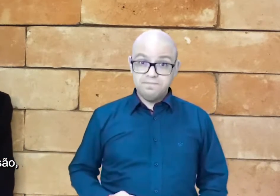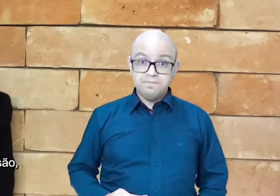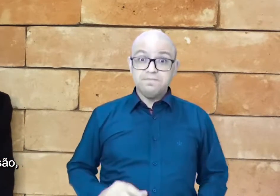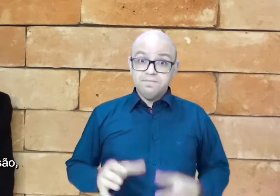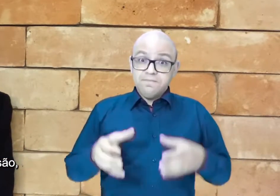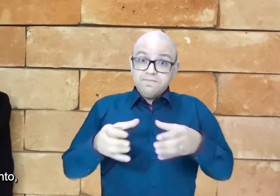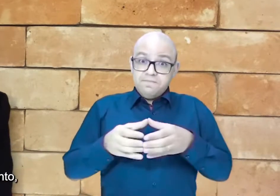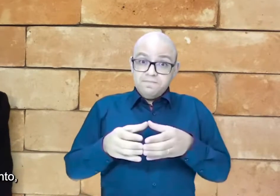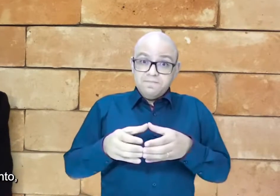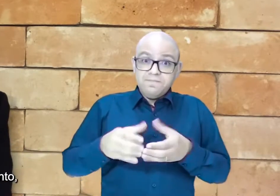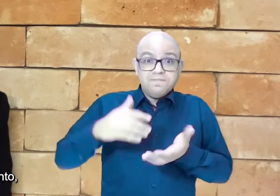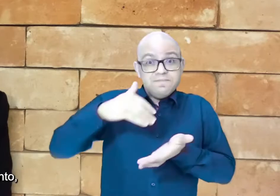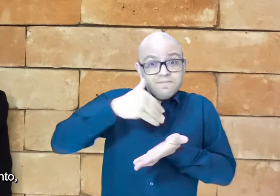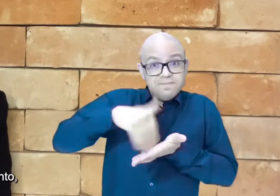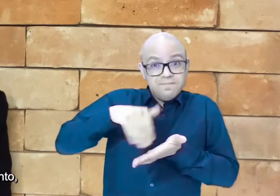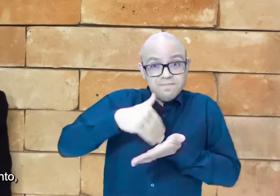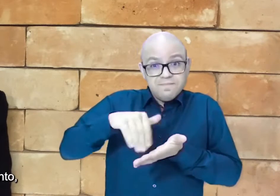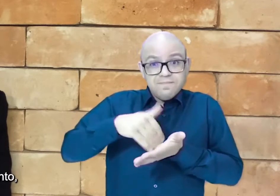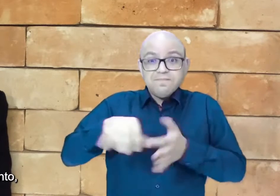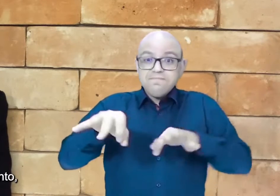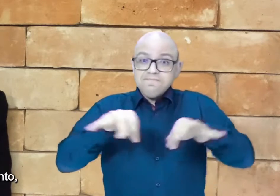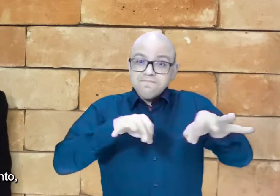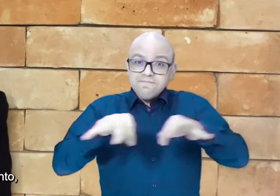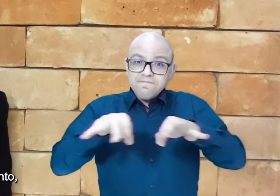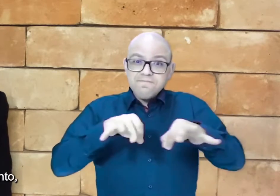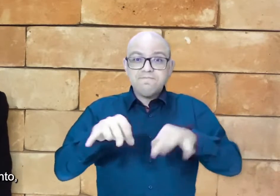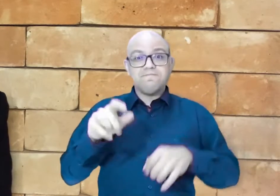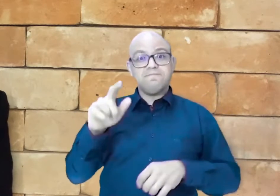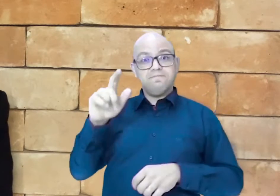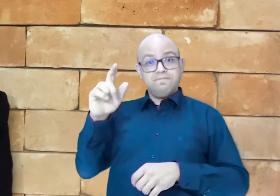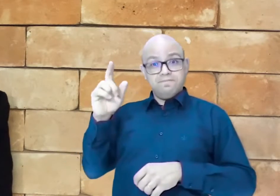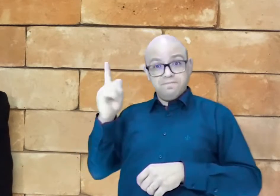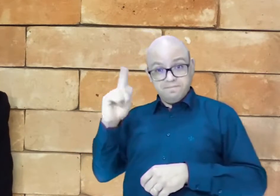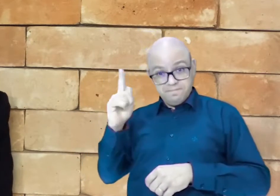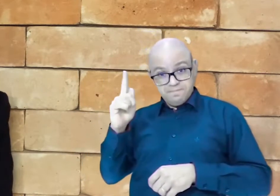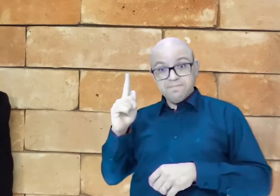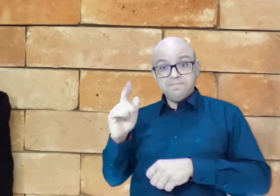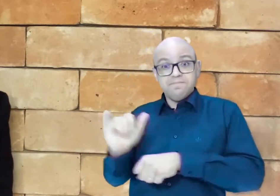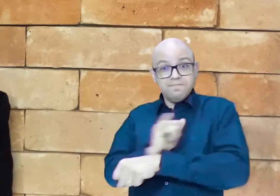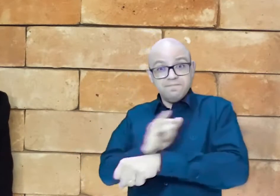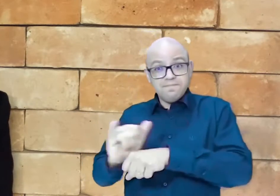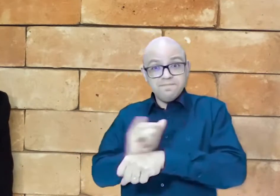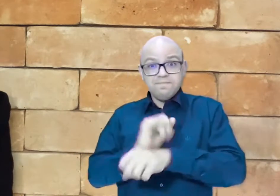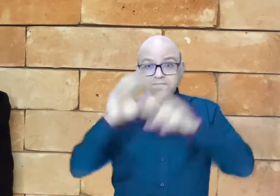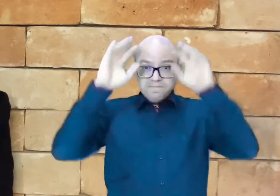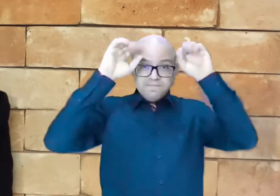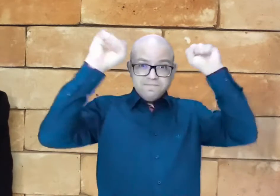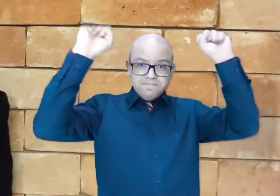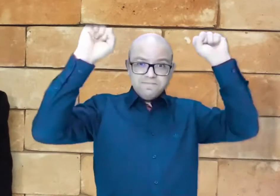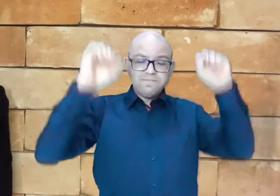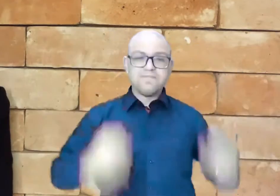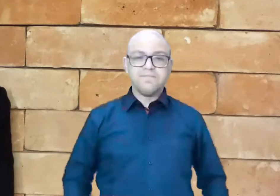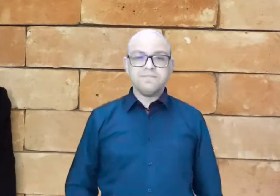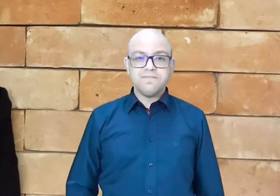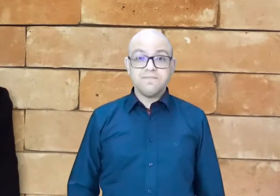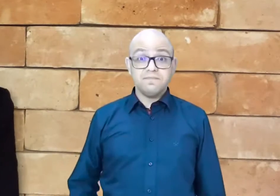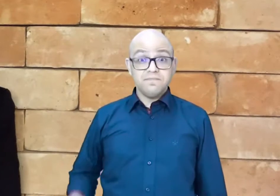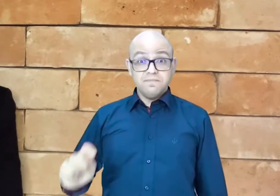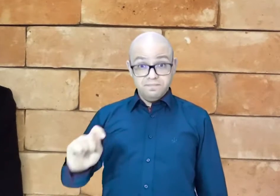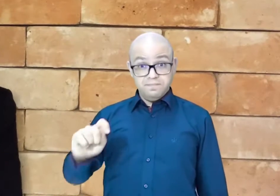Sustentabilidade, uma unidade da Secretaria de Planejamento, Governança e Gestão Estratégica do Tribunal.